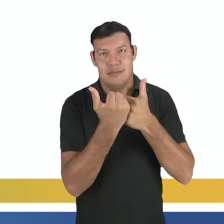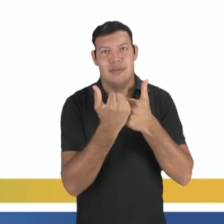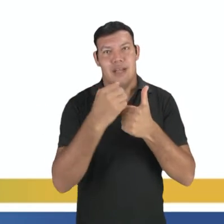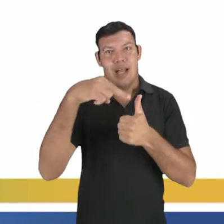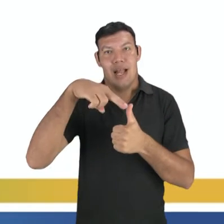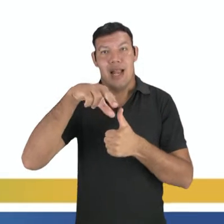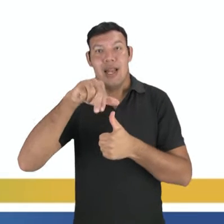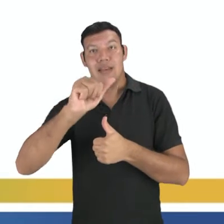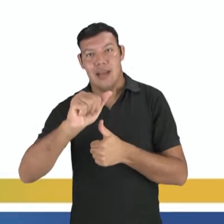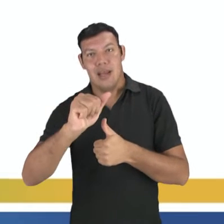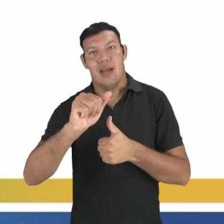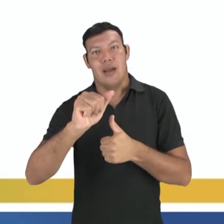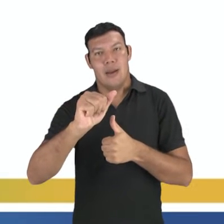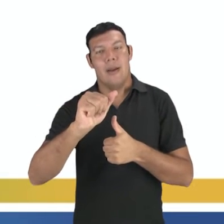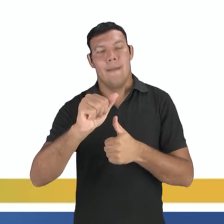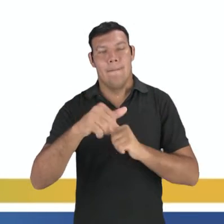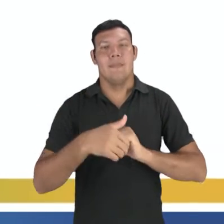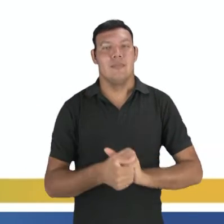na rua, é de